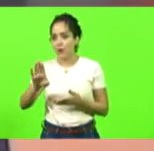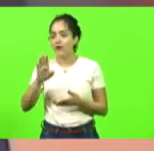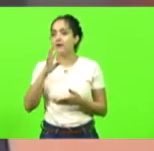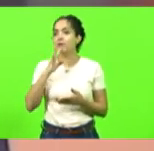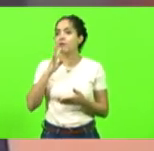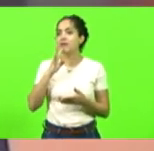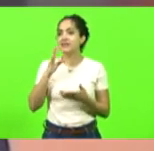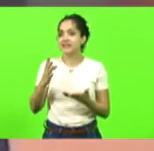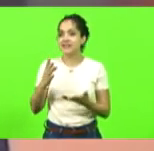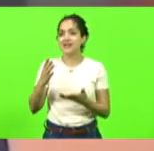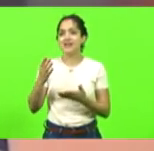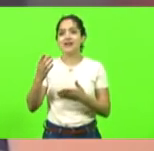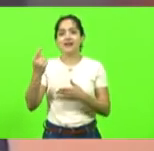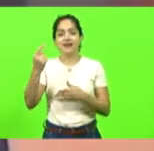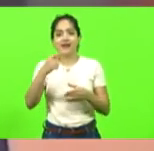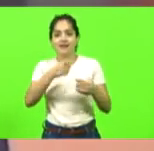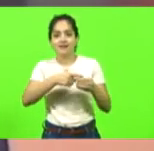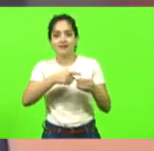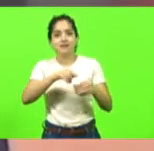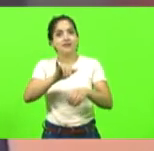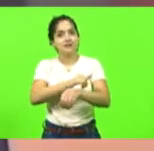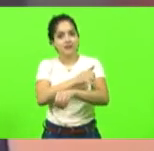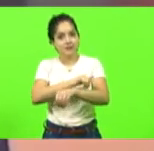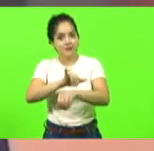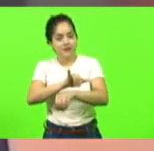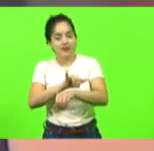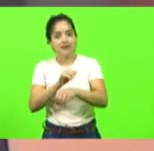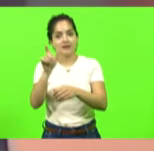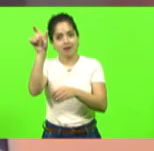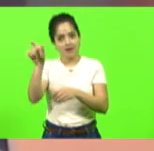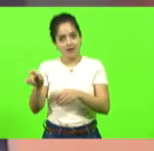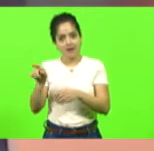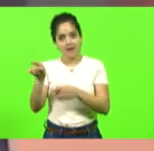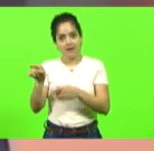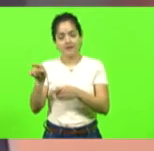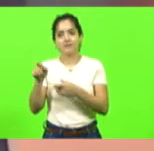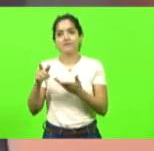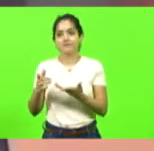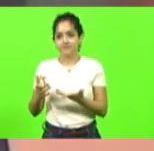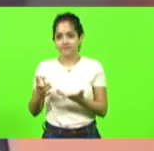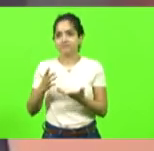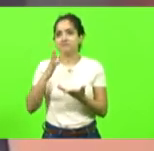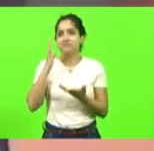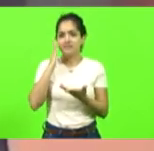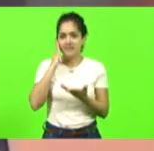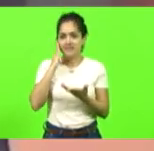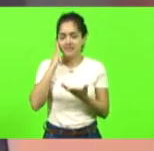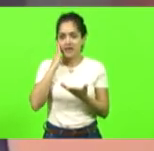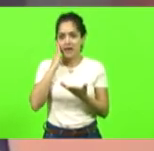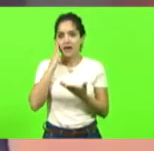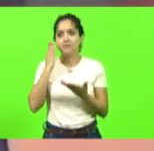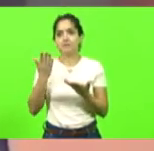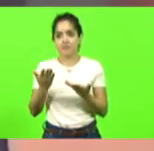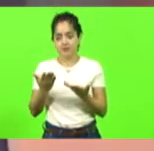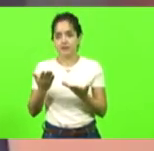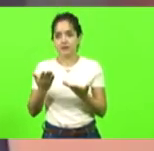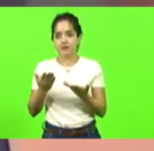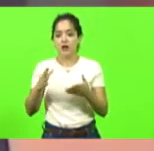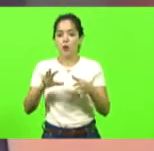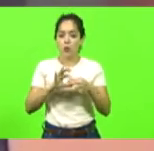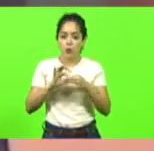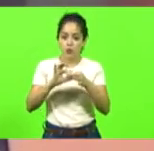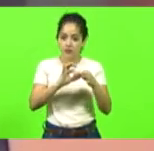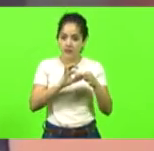de Tapiranga, né? O Roque, que sabe muito bem o que é também unir